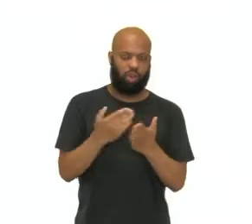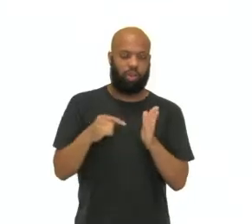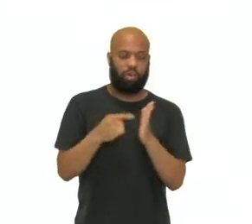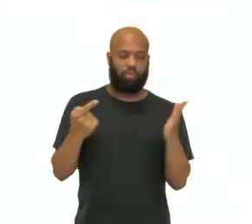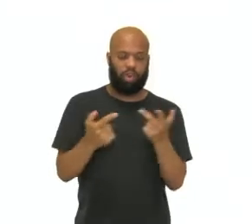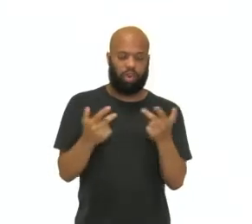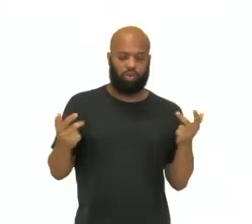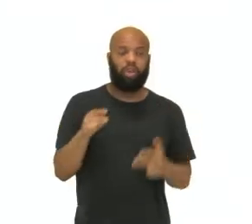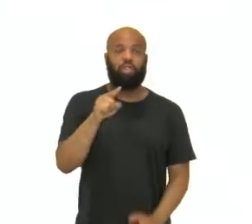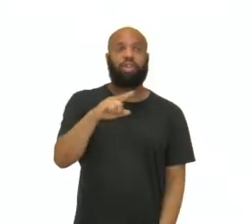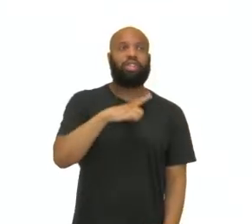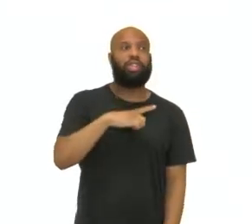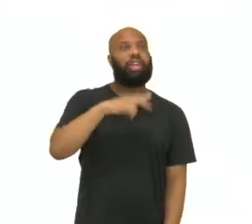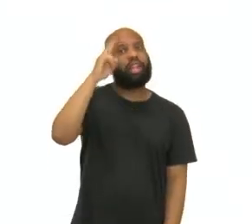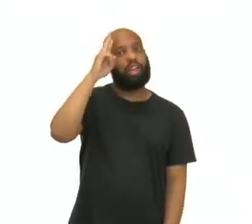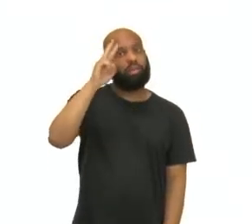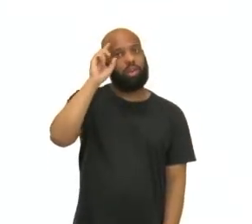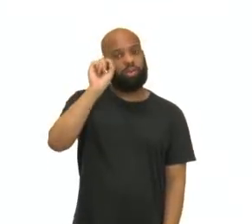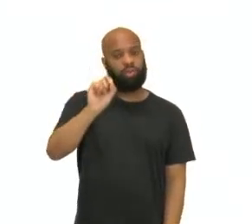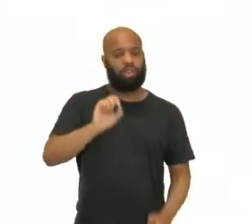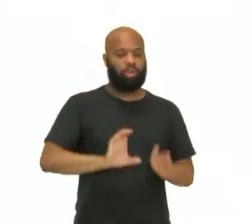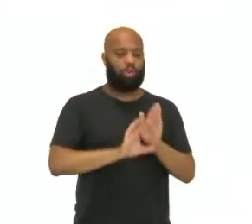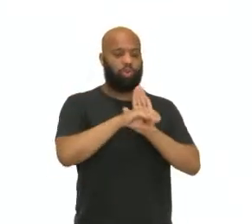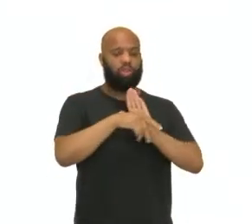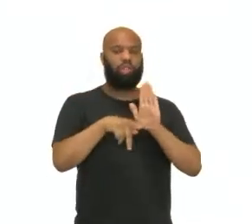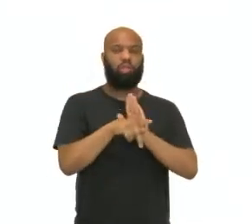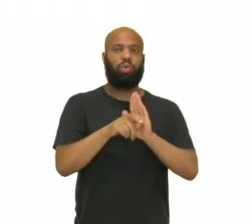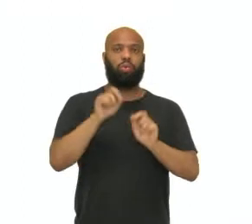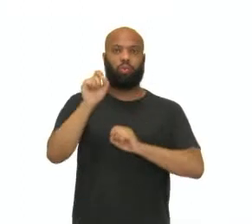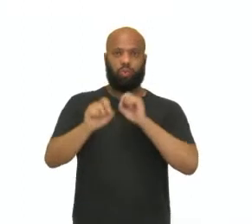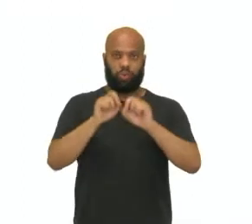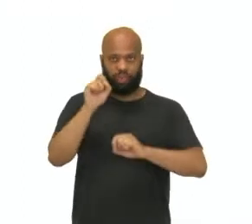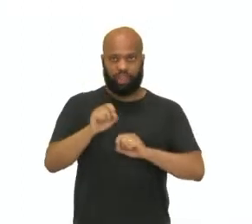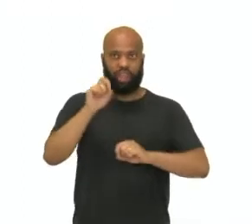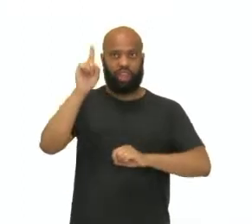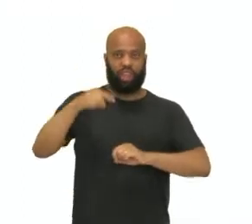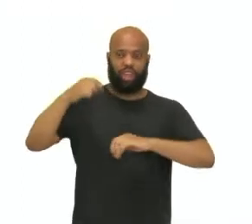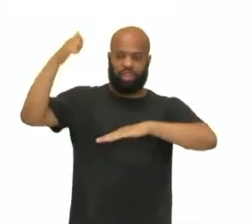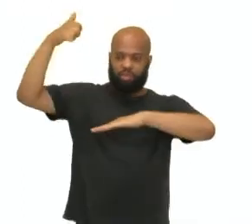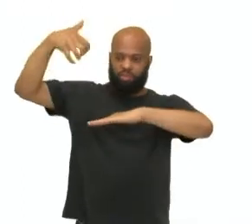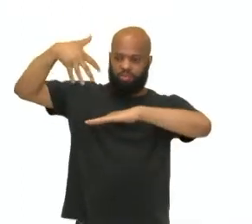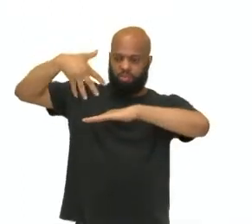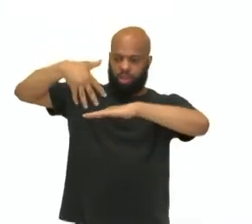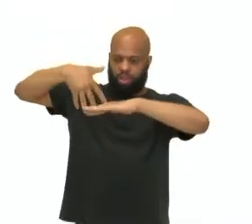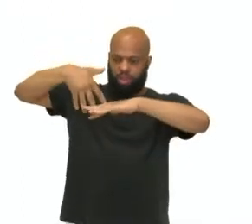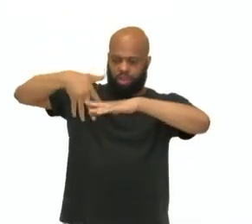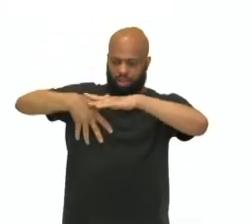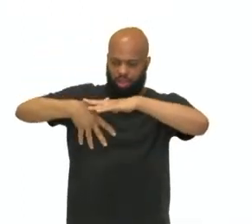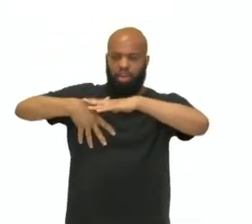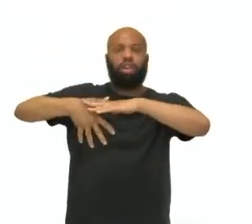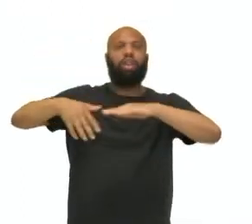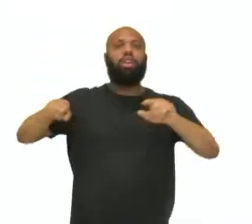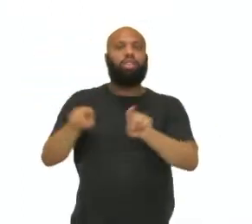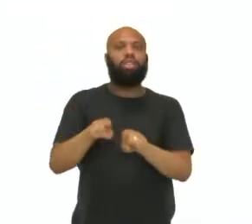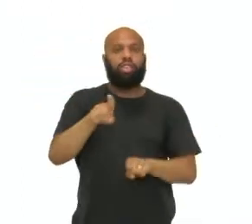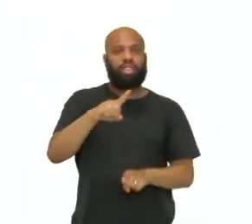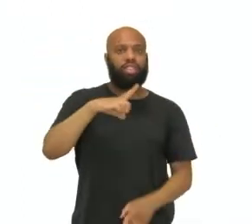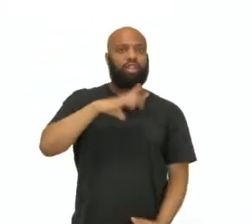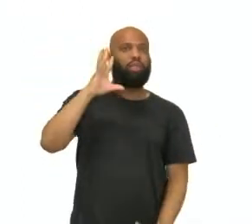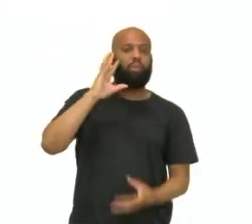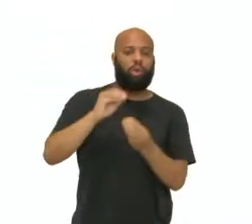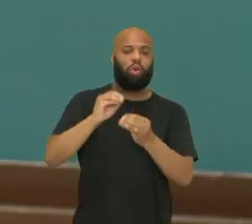Primeiro, você tem que lembrar dos conceitos da refração da luz. Segundo, você tem que entender o que é a